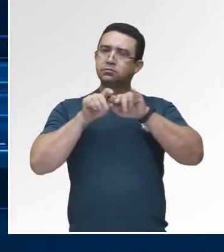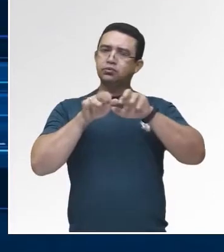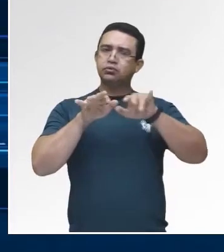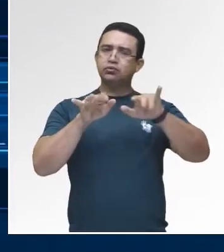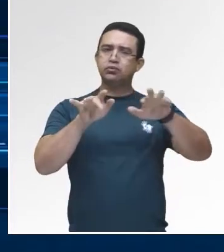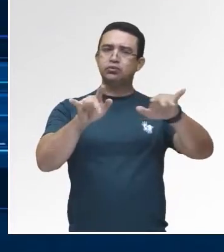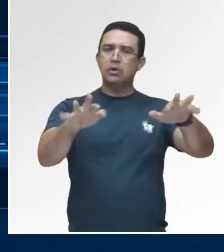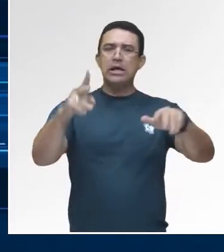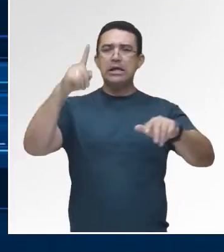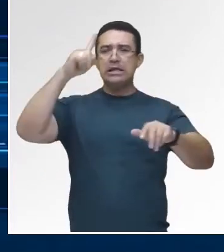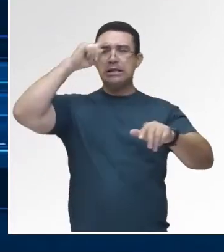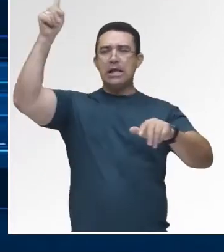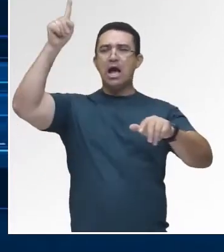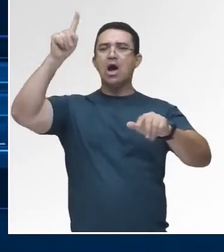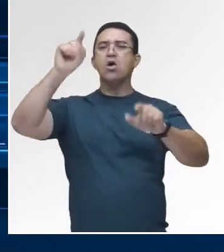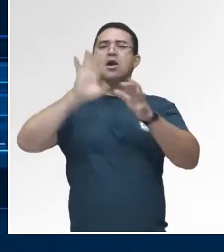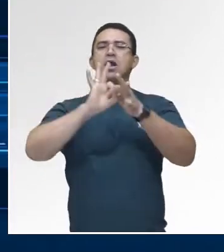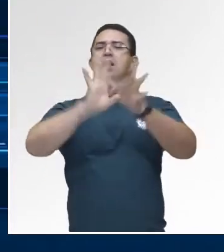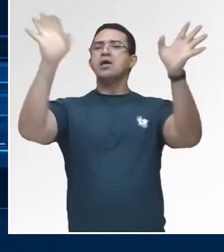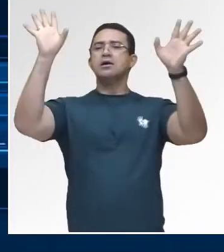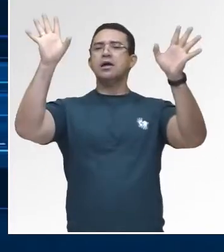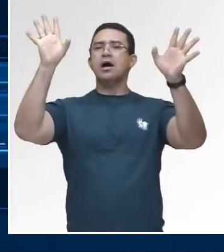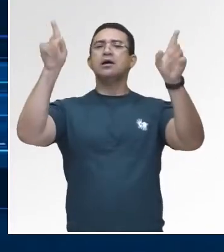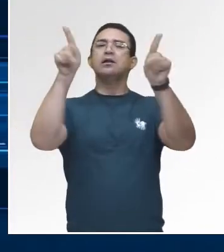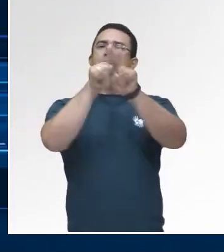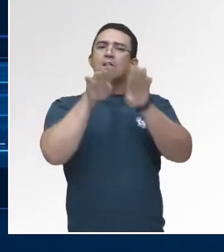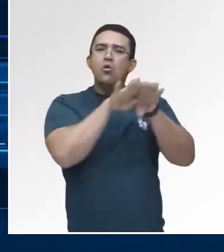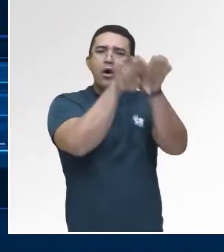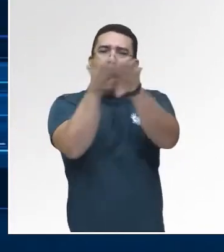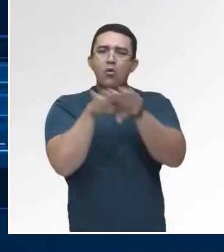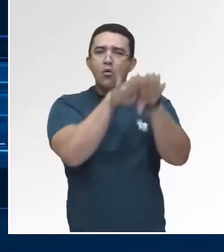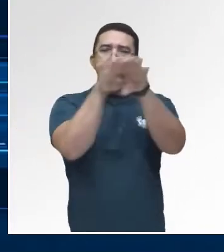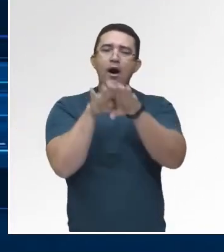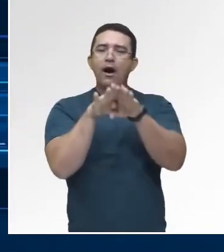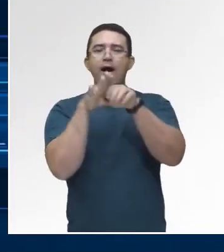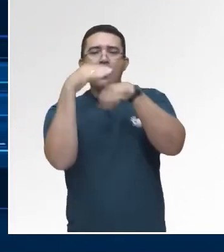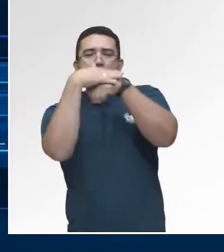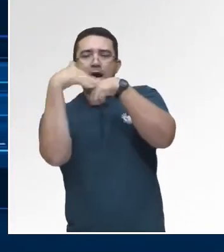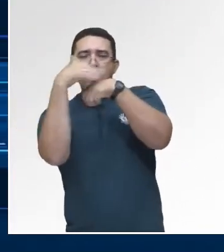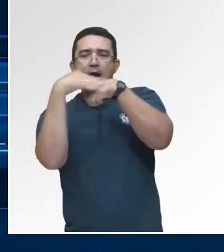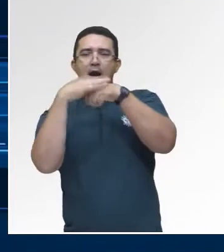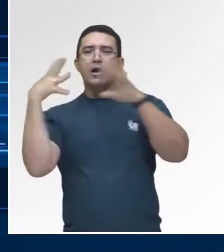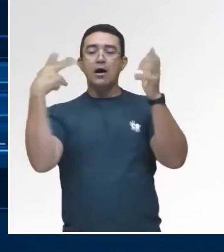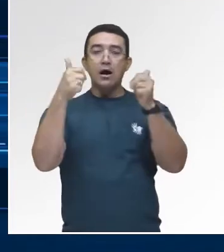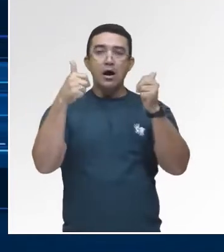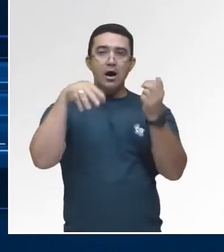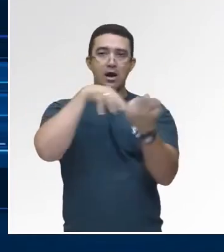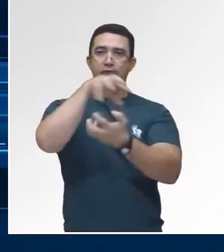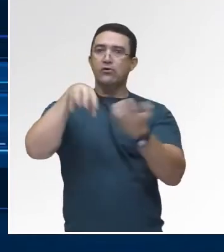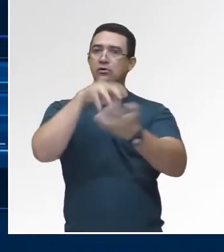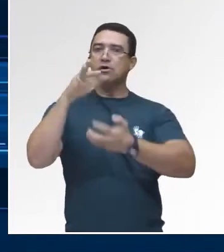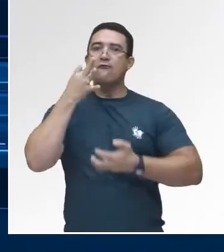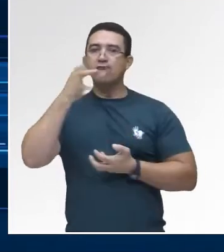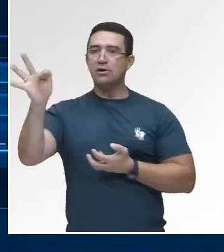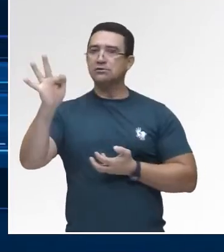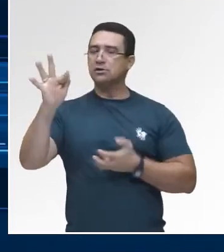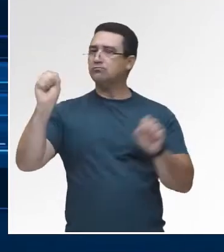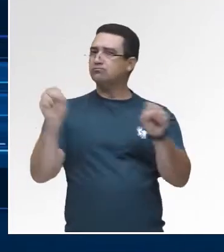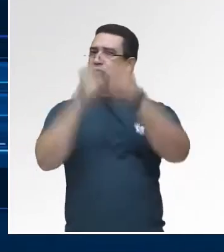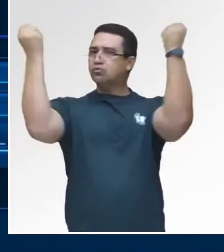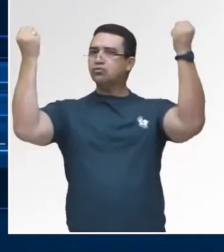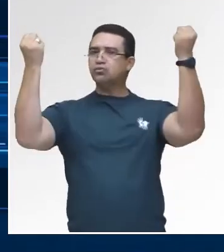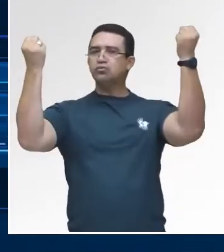dos ideais de liberdade, igualdade e fraternidade. Então a Revolução Francesa ela veio derrubar esse sistema de governo, esse